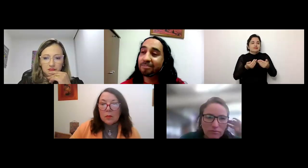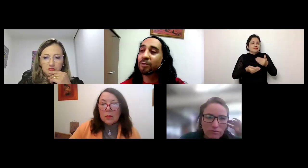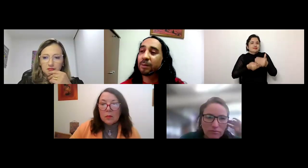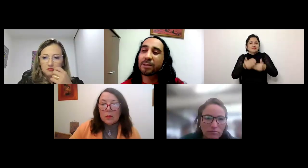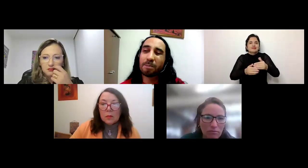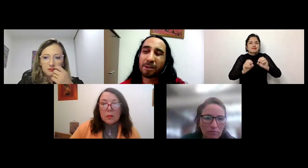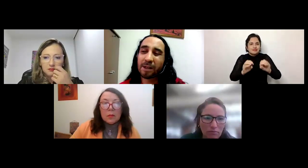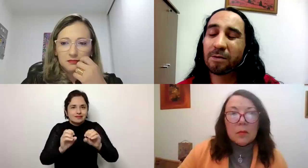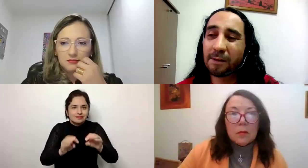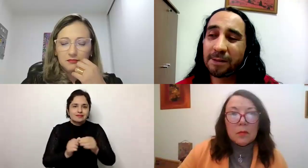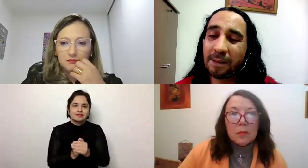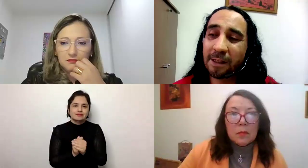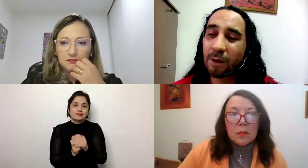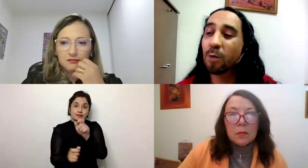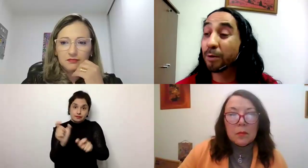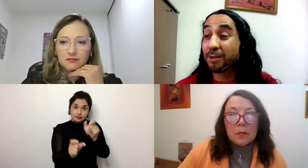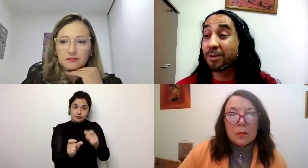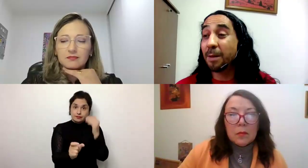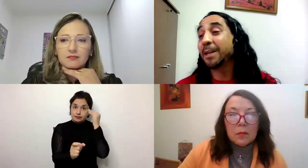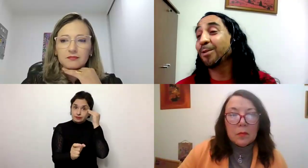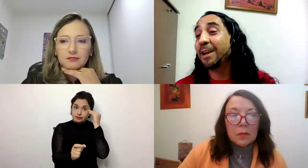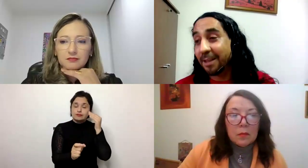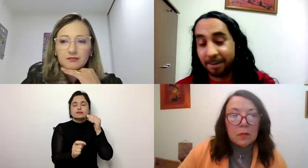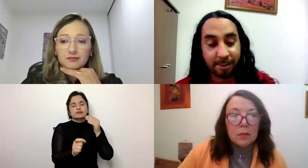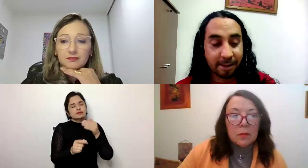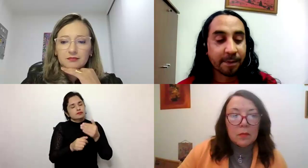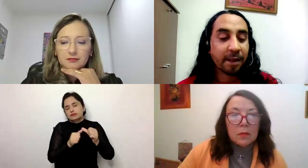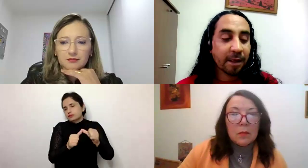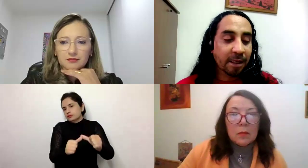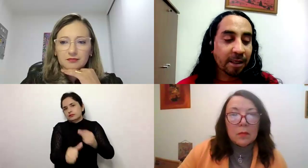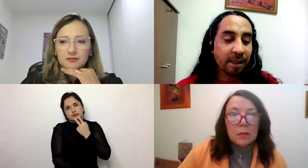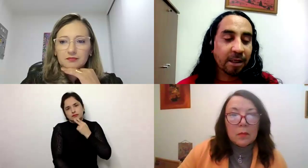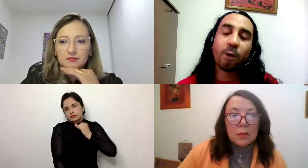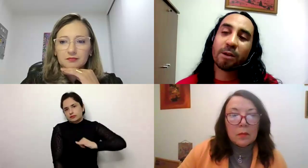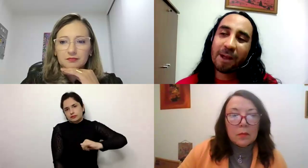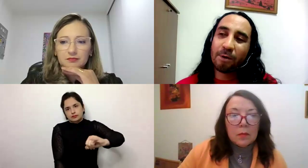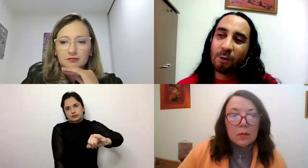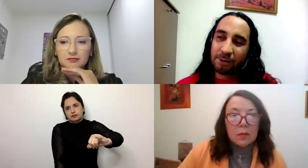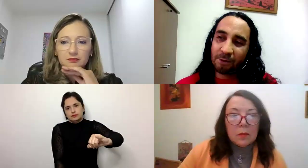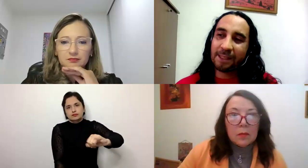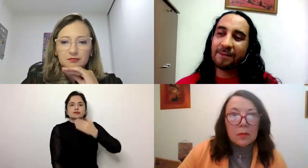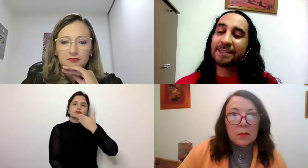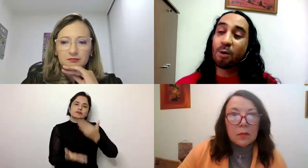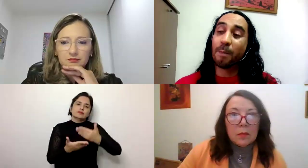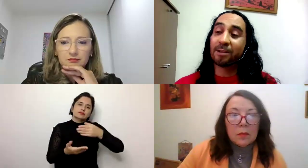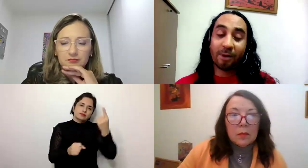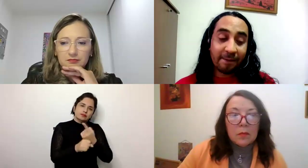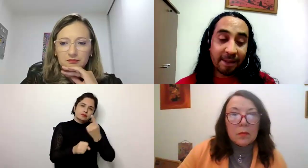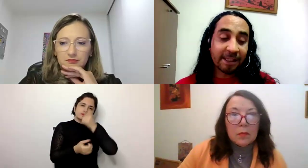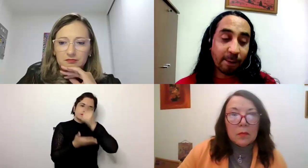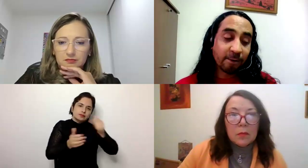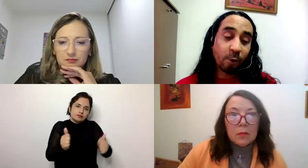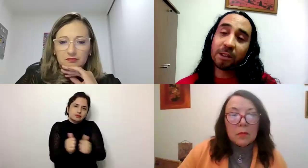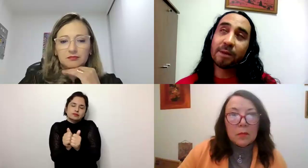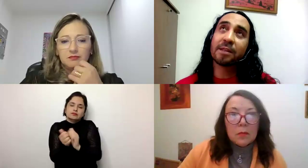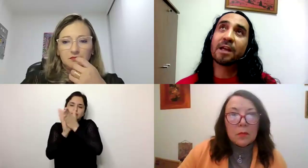educação justamente em pessoas com déficit intelectual é um processo que é para toda a vida. E quando falamos que é um processo que devia ser acompanhado toda a